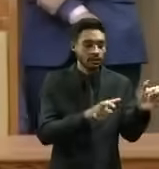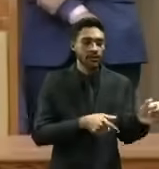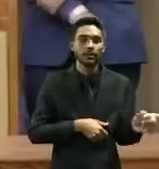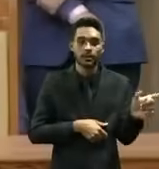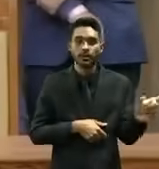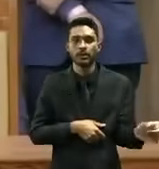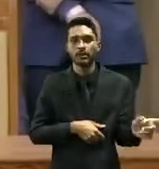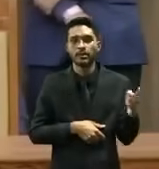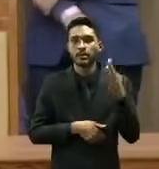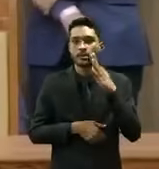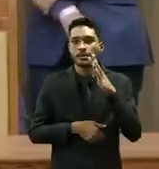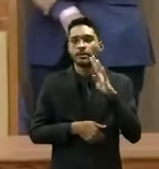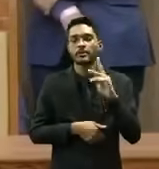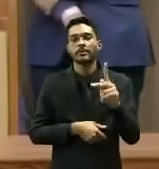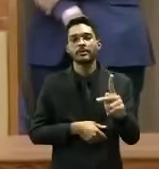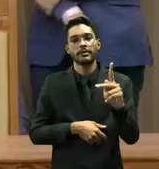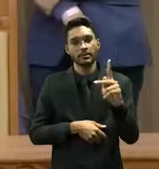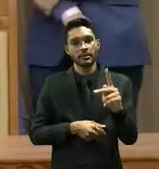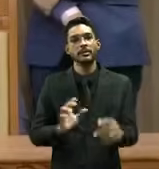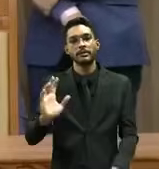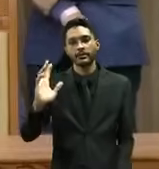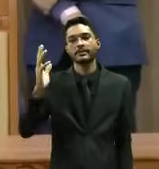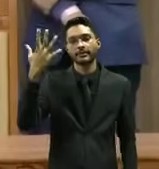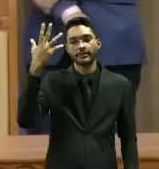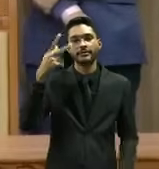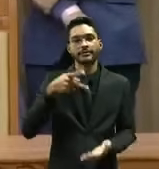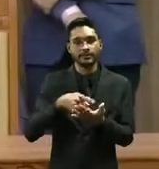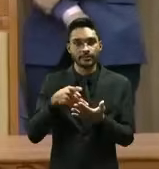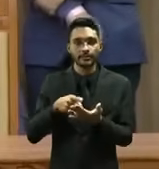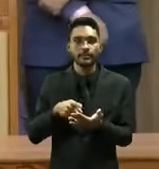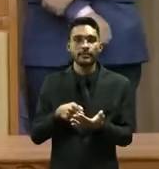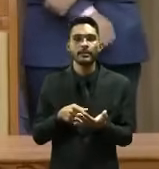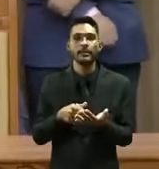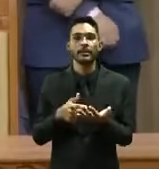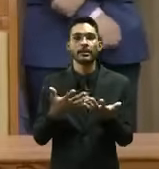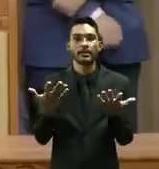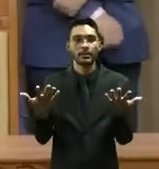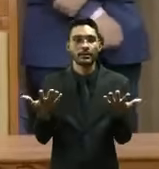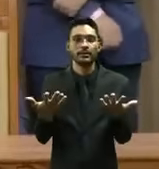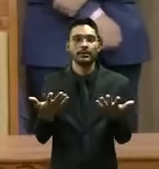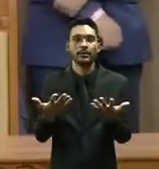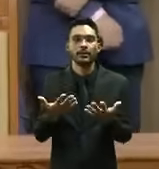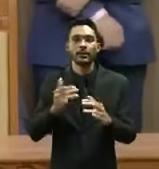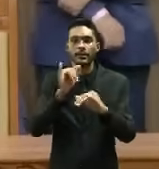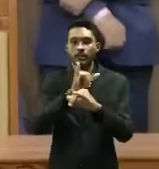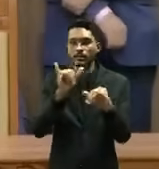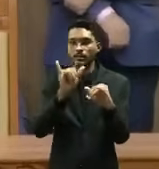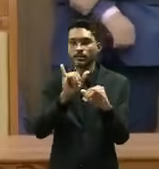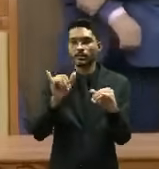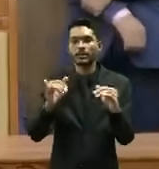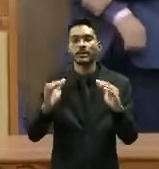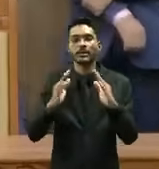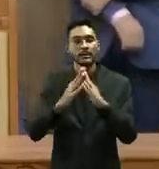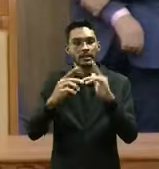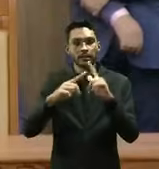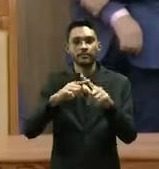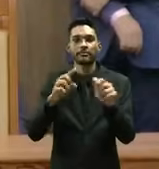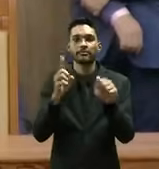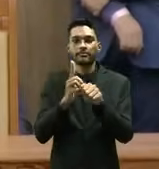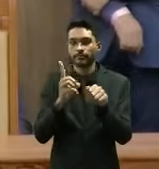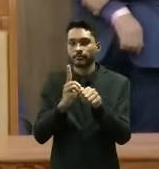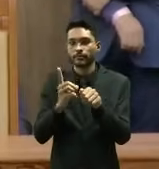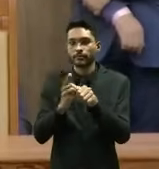dizer isso aqui porque a Assembleia de Deus ela não comeou só com Daniel ber lá no Pará quando eles